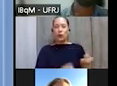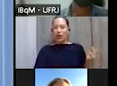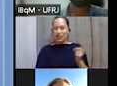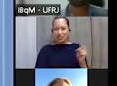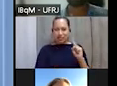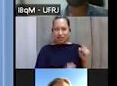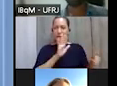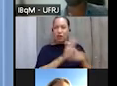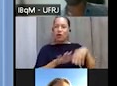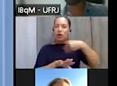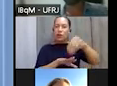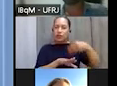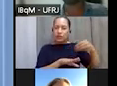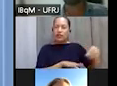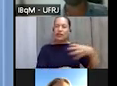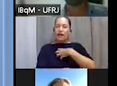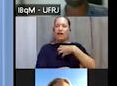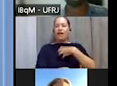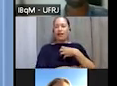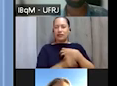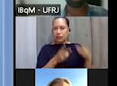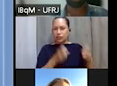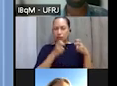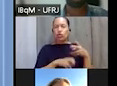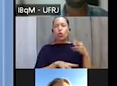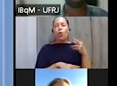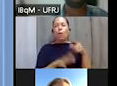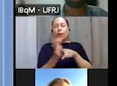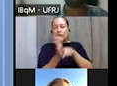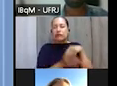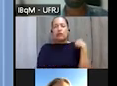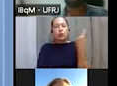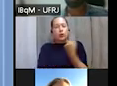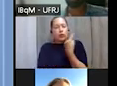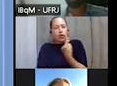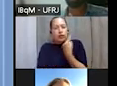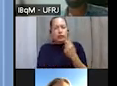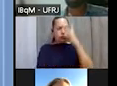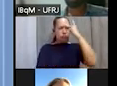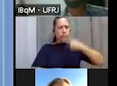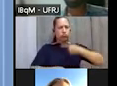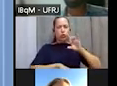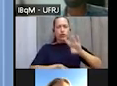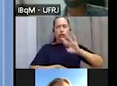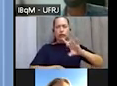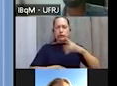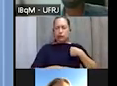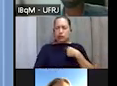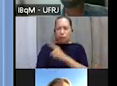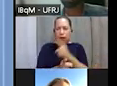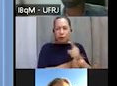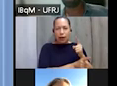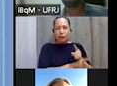essa percepção de um pesquisador solitário, autossuficiente e cujas descobertas são